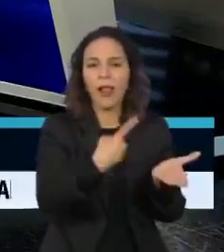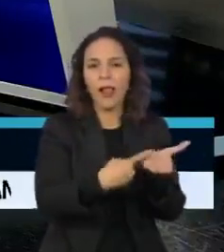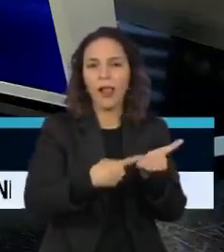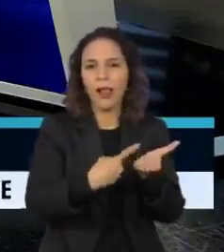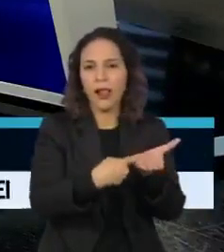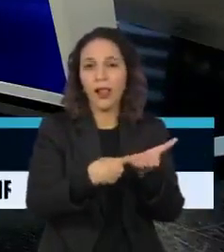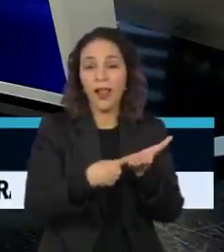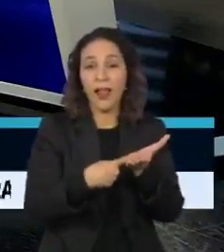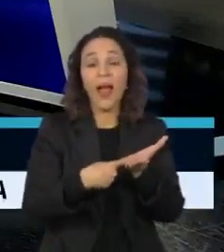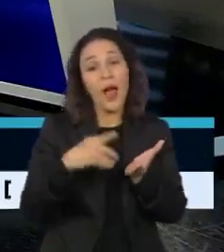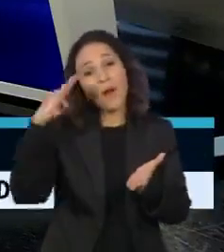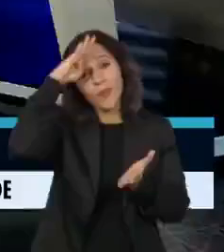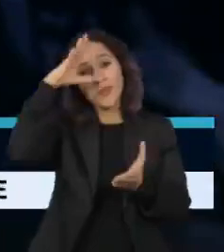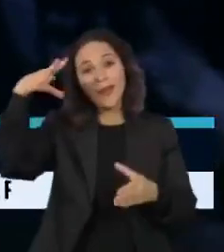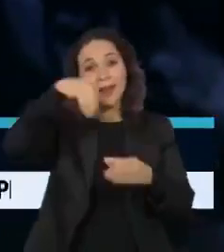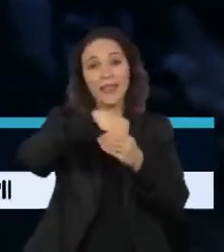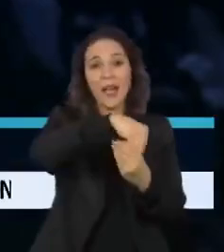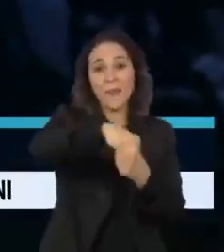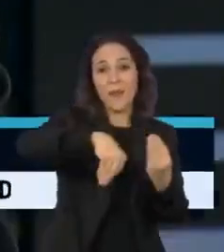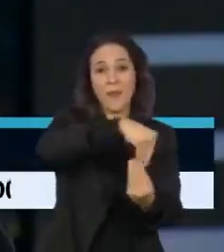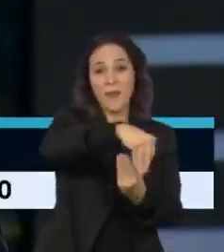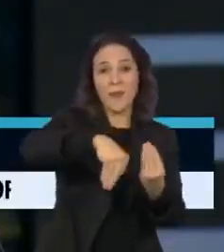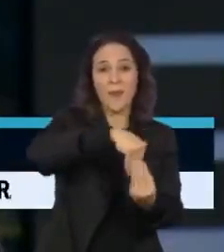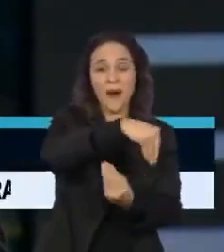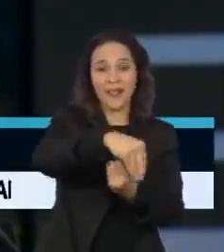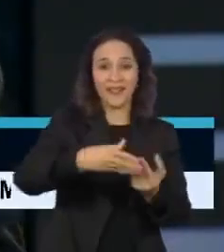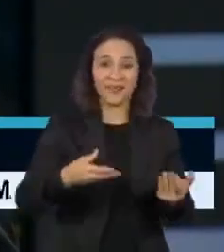e o bolsonaro tá aí no meio ele o governo dele é